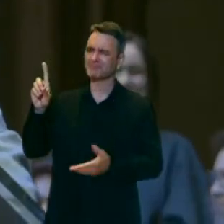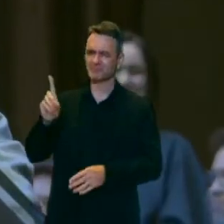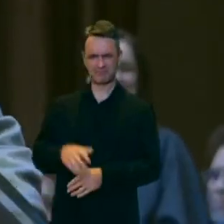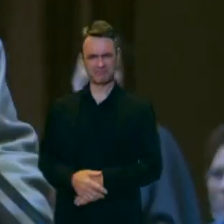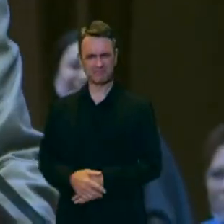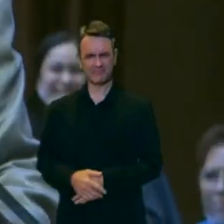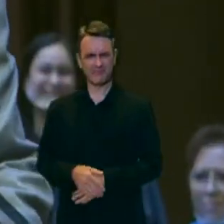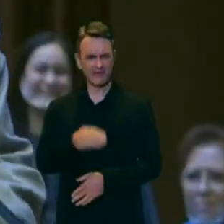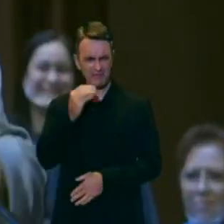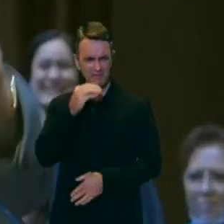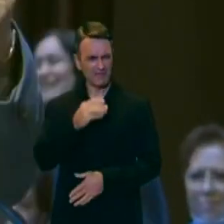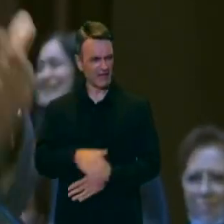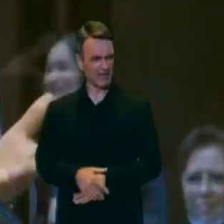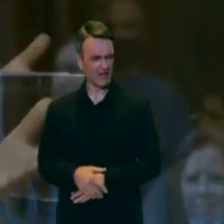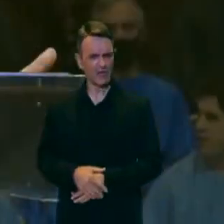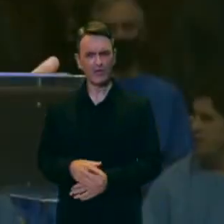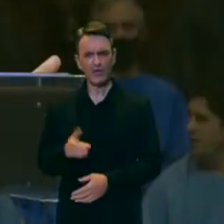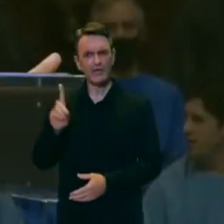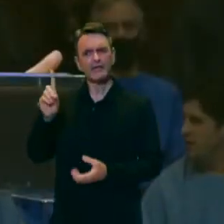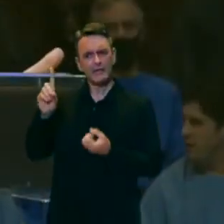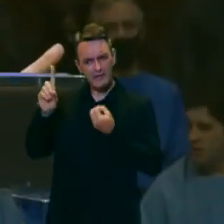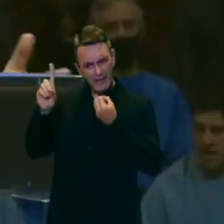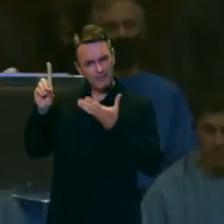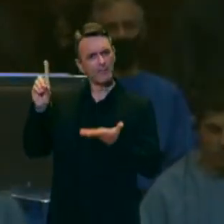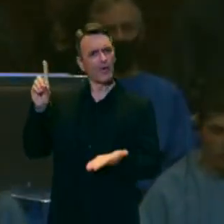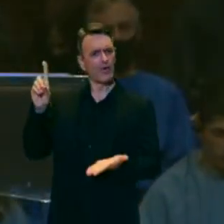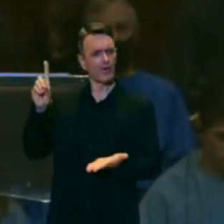Ih, vocês estão ruizinhos hoje, hein? Deus é bom.